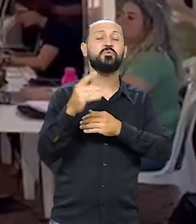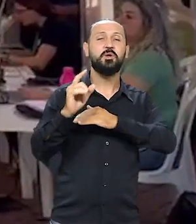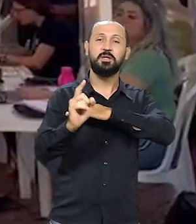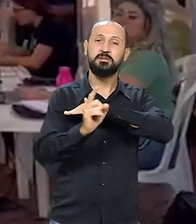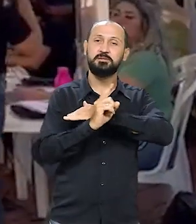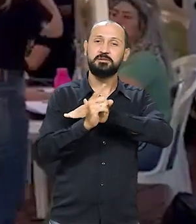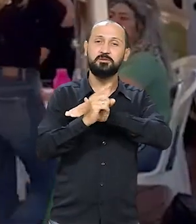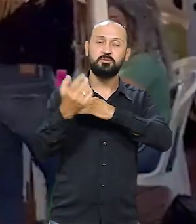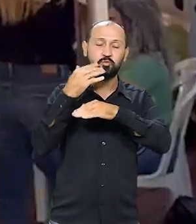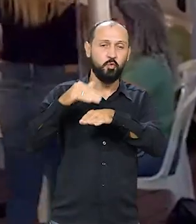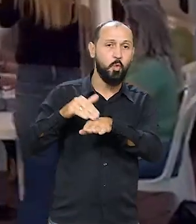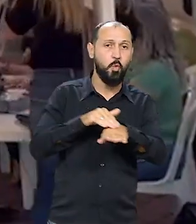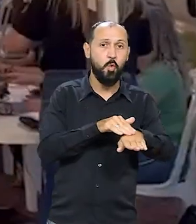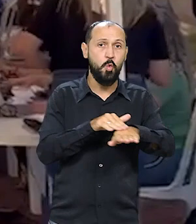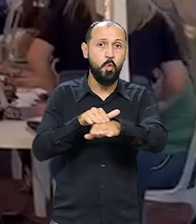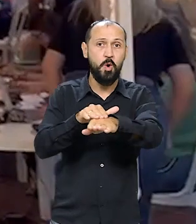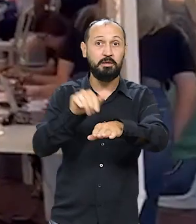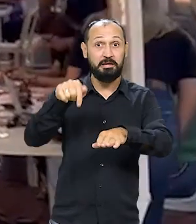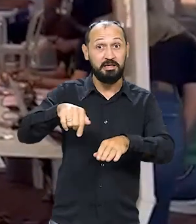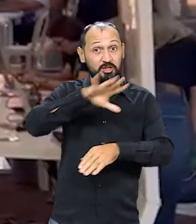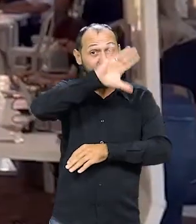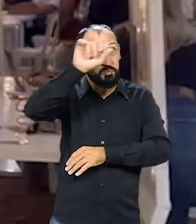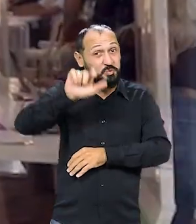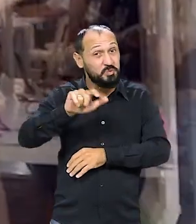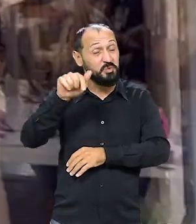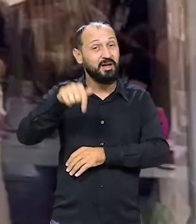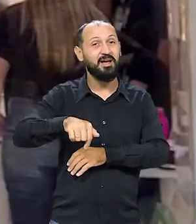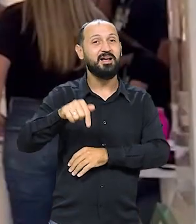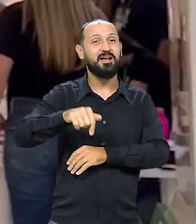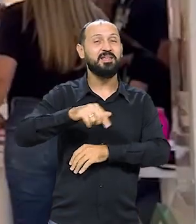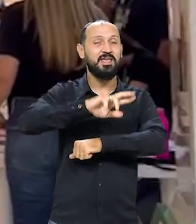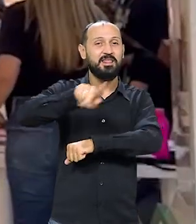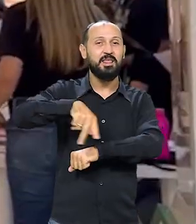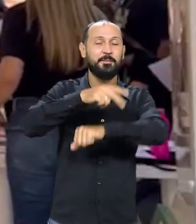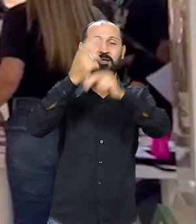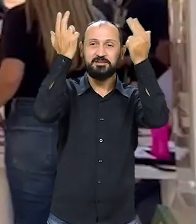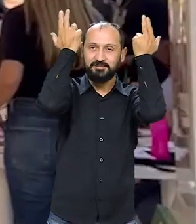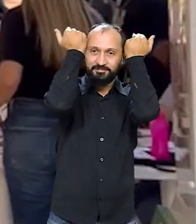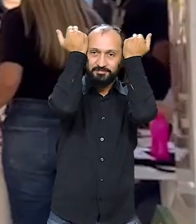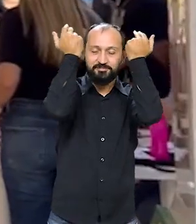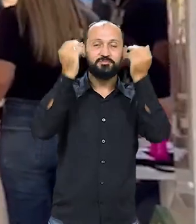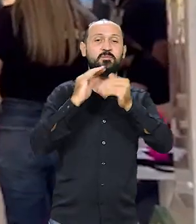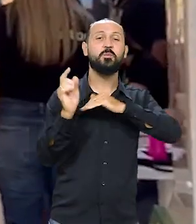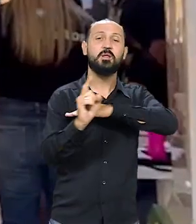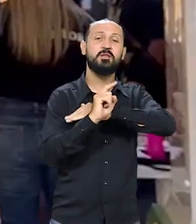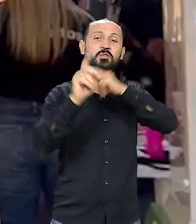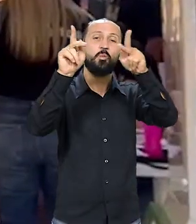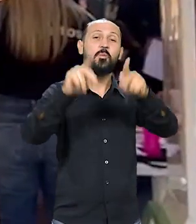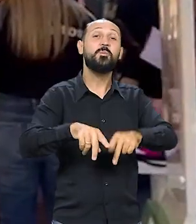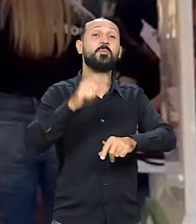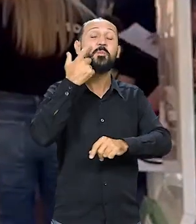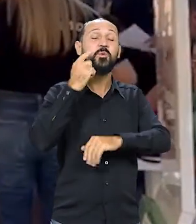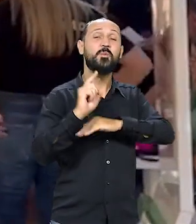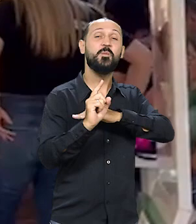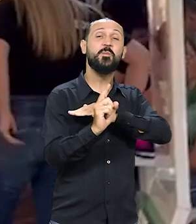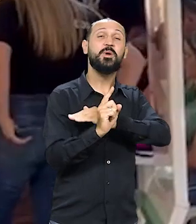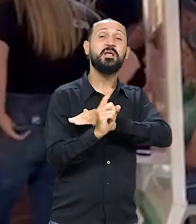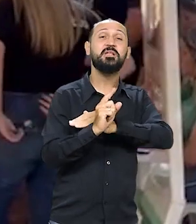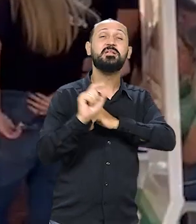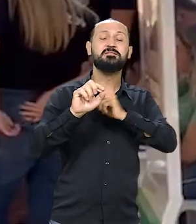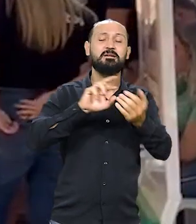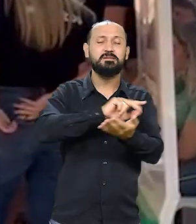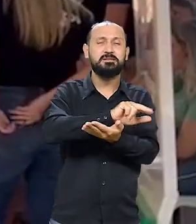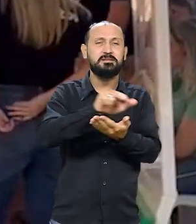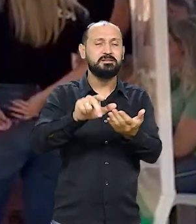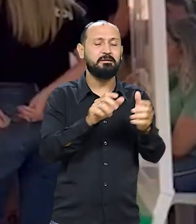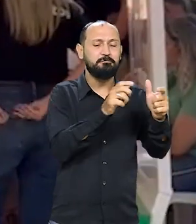um atendimento móvel da Defensoria Pública de Mato Grosso do Sul. Aqui na Praça Ari Coelho, estamos recebendo a população para atendimento das